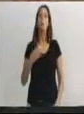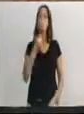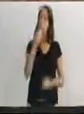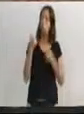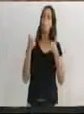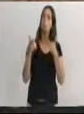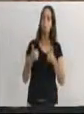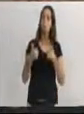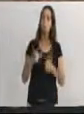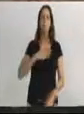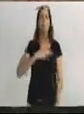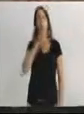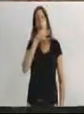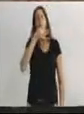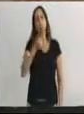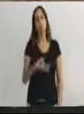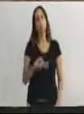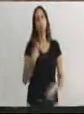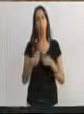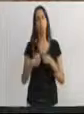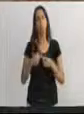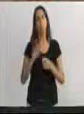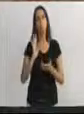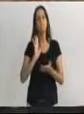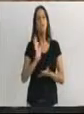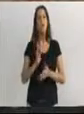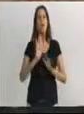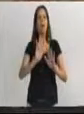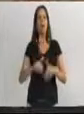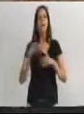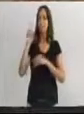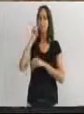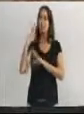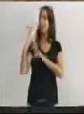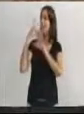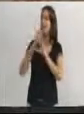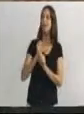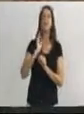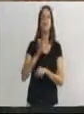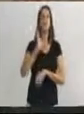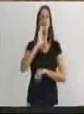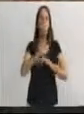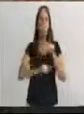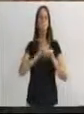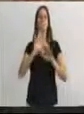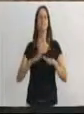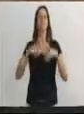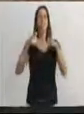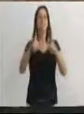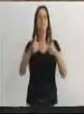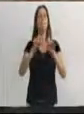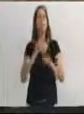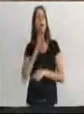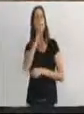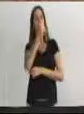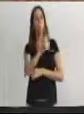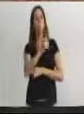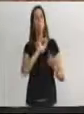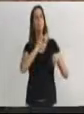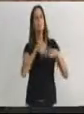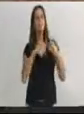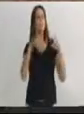diria eu considerando o crescimento as melhoras históricas agora vou deixar a vossa excelência a seguinte formação vereador e depois entramos